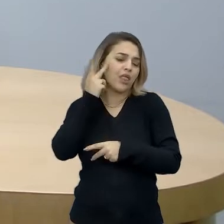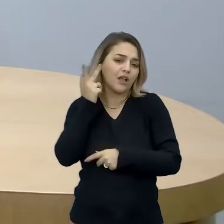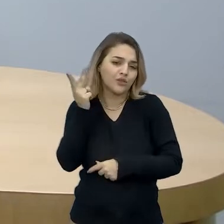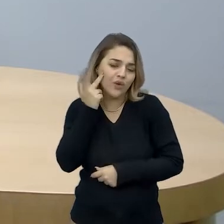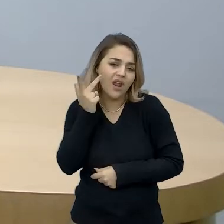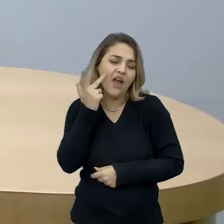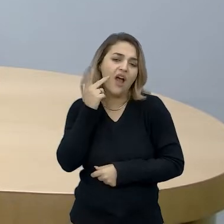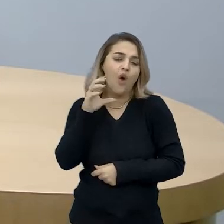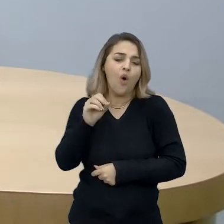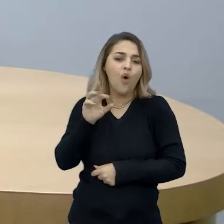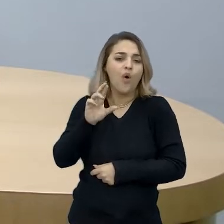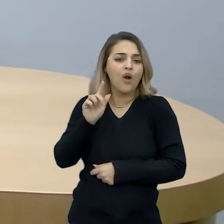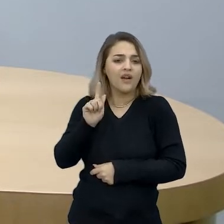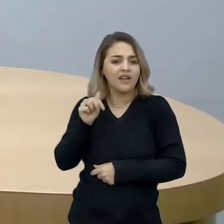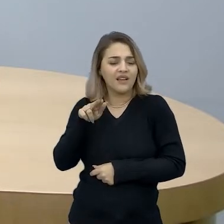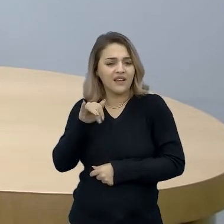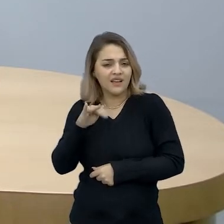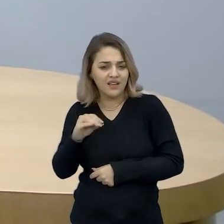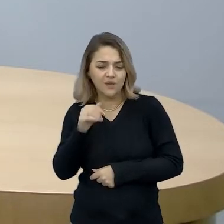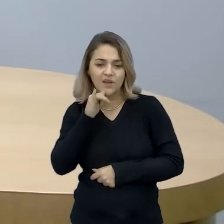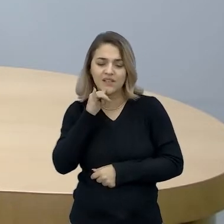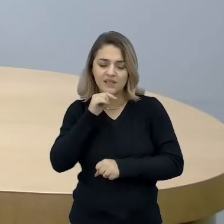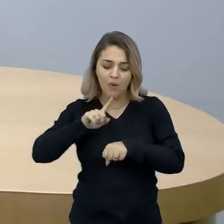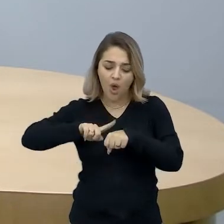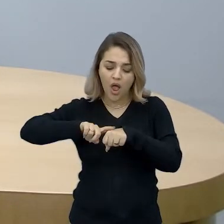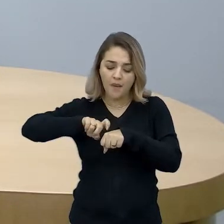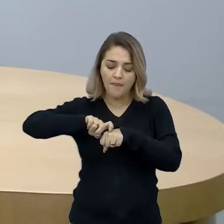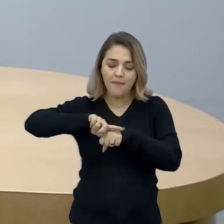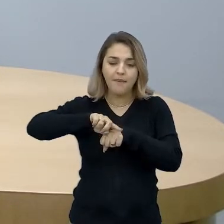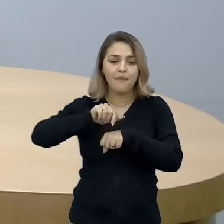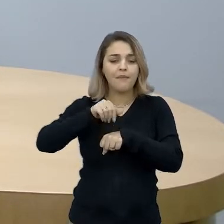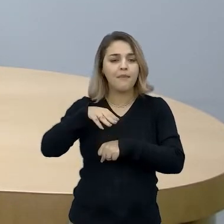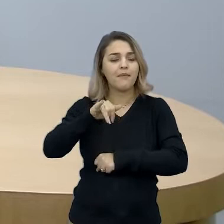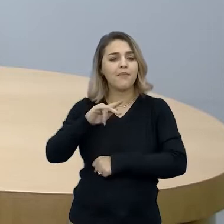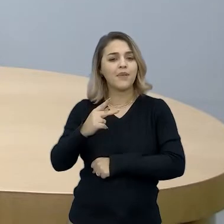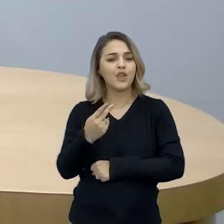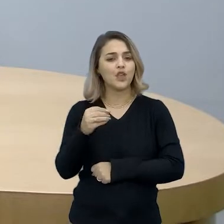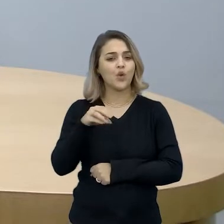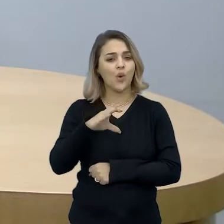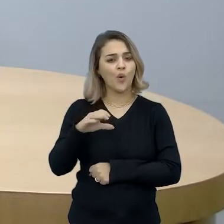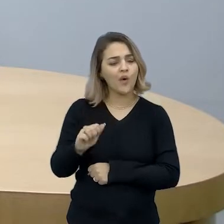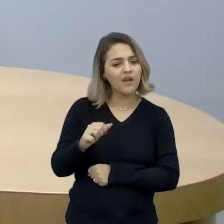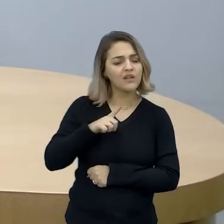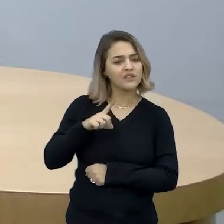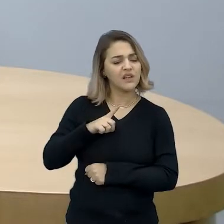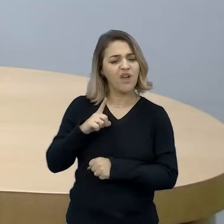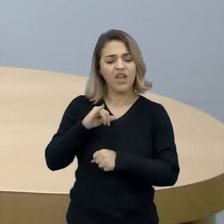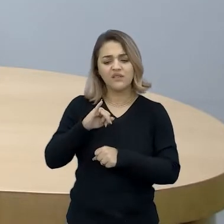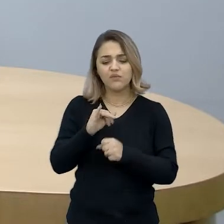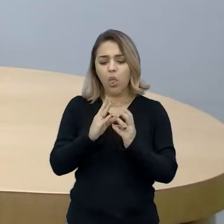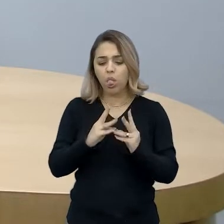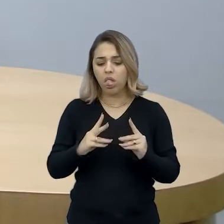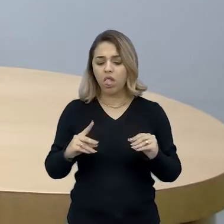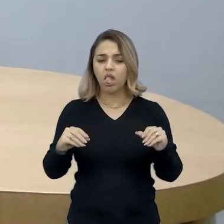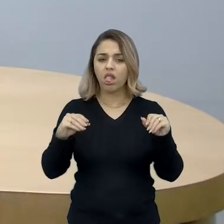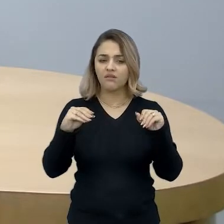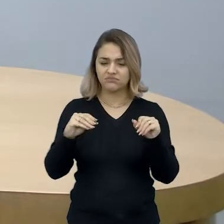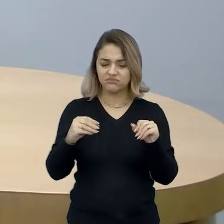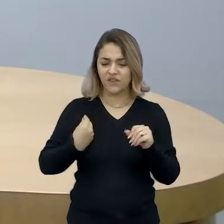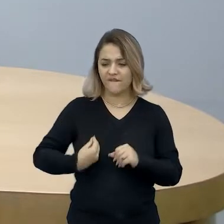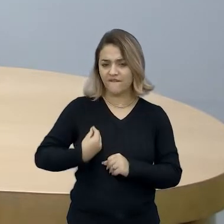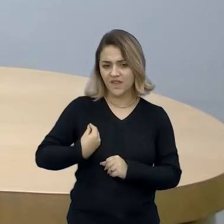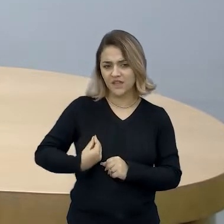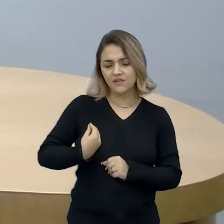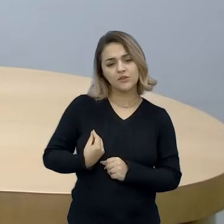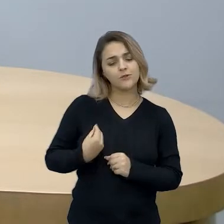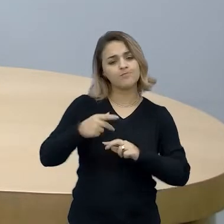minhoca, né, que fertiliza o solo naturalmente, né? A decomposição desses seres vivos, né? Não só da vegetação, mas